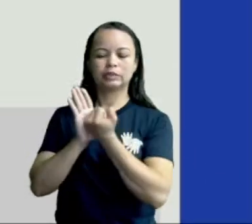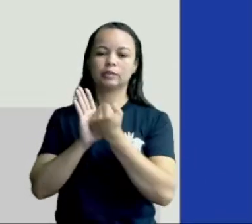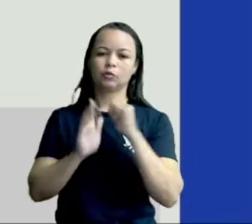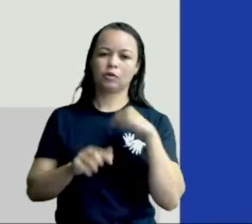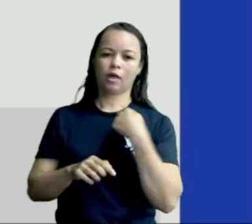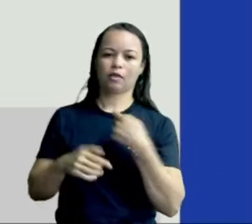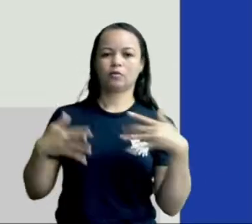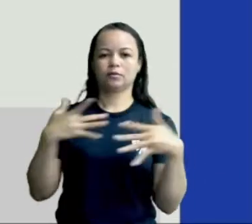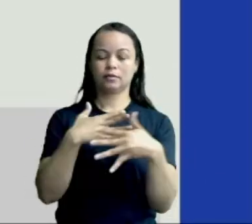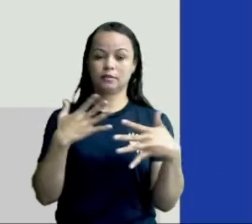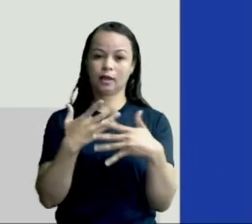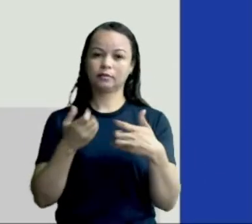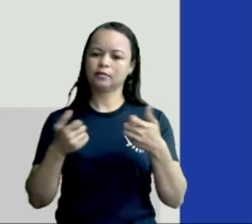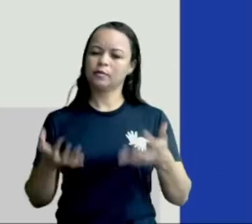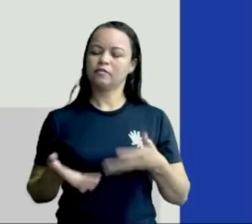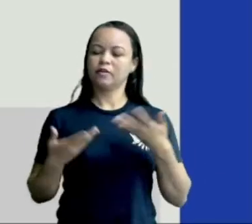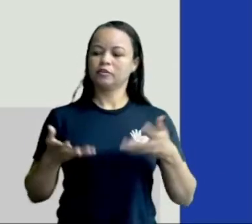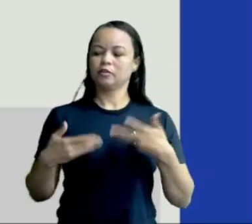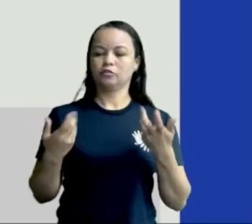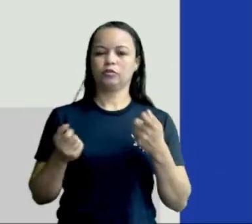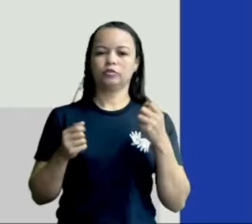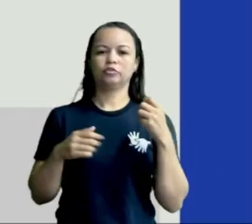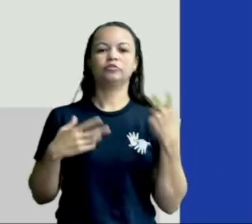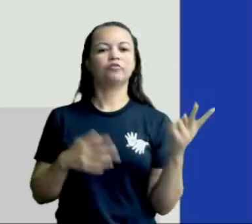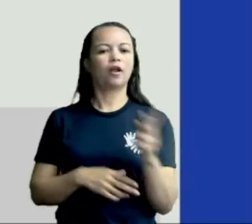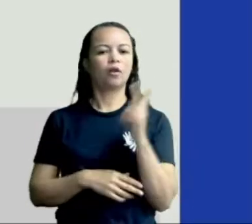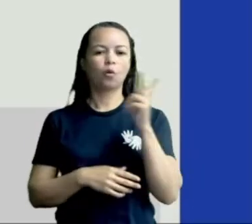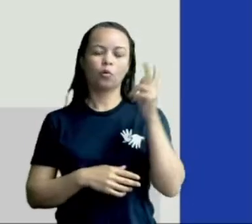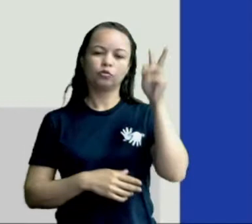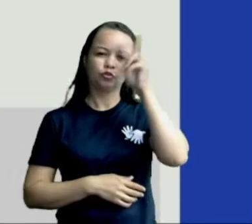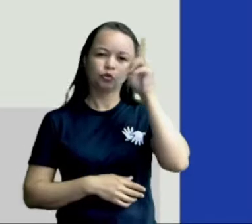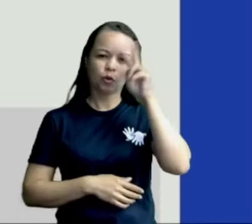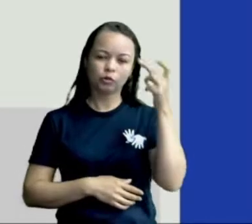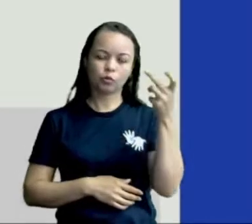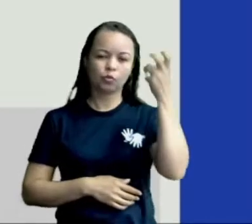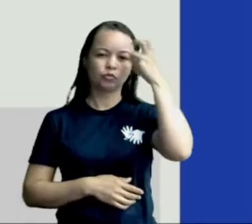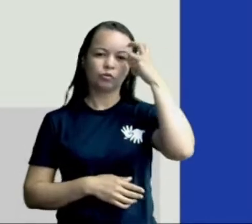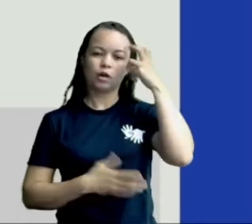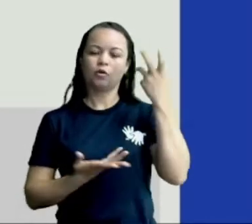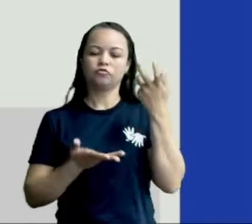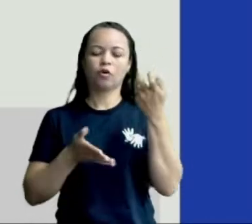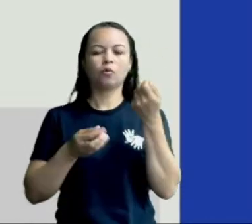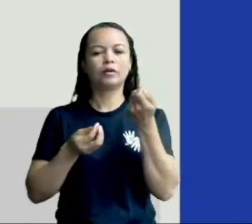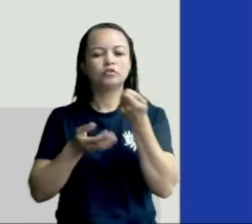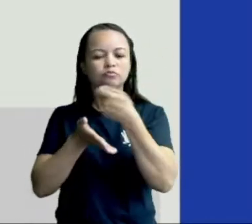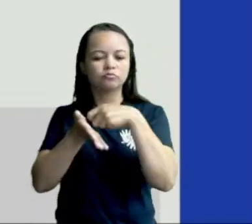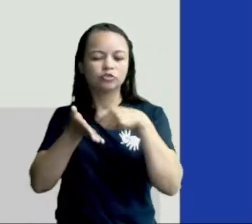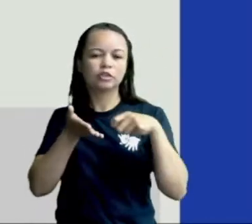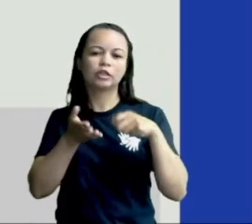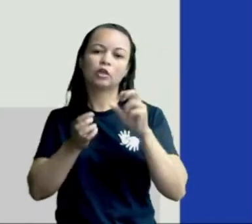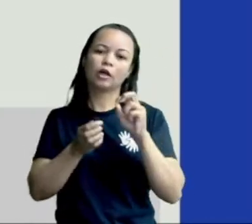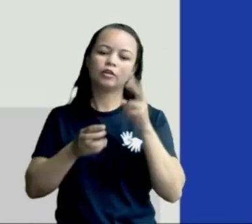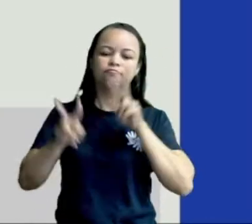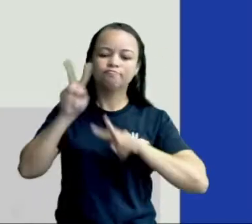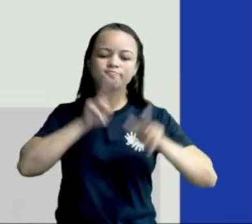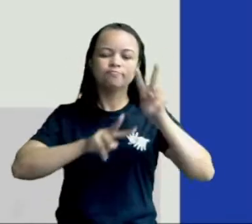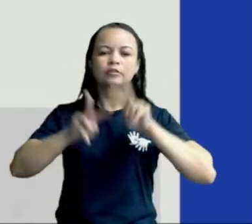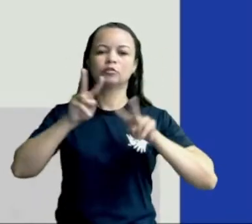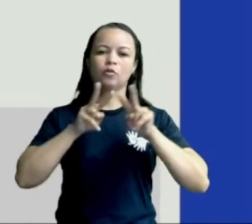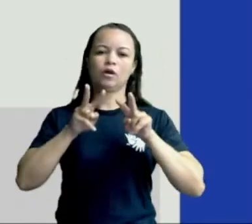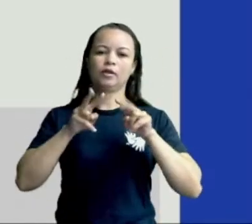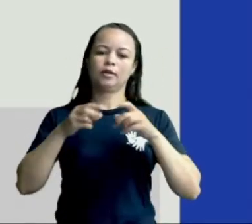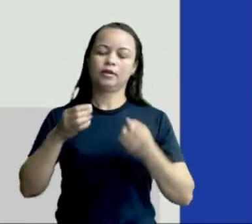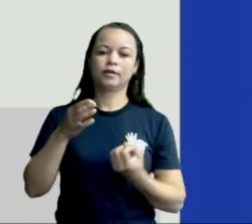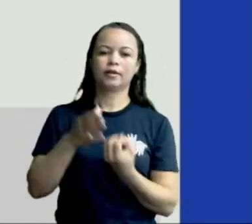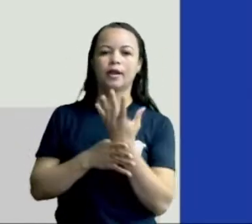São manifestações de valor histórico e cultural, expressos de forma escrita e visual, criados para